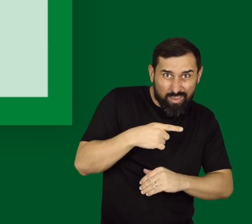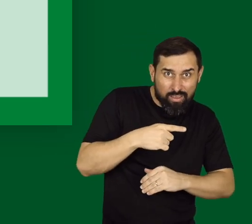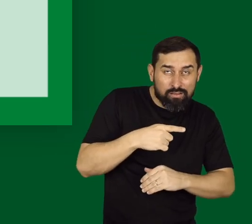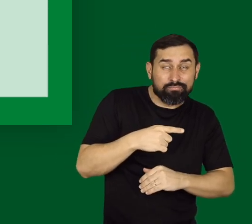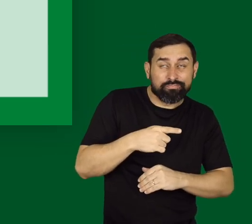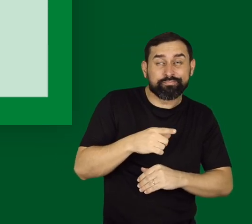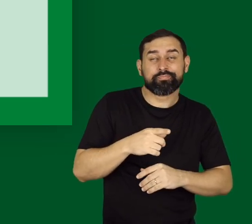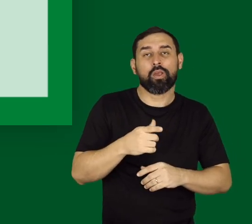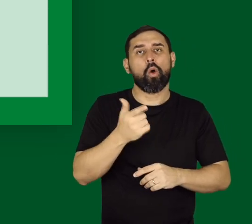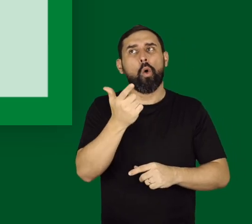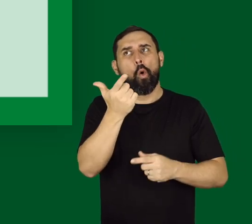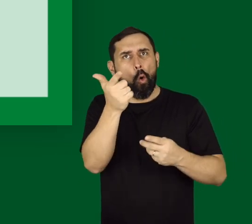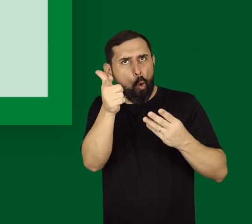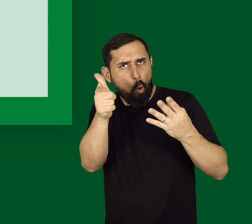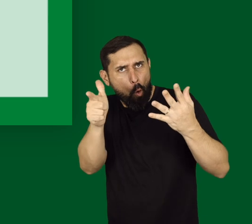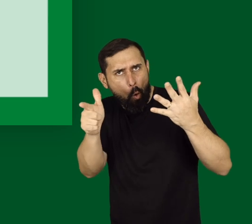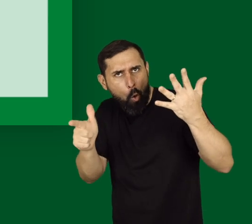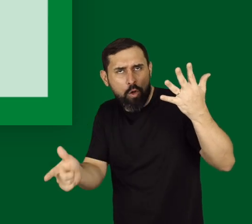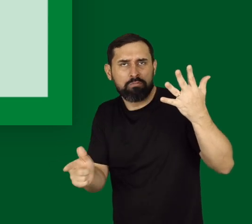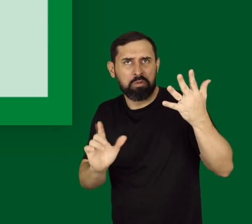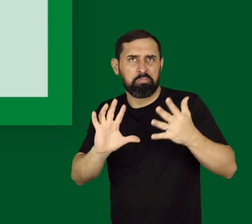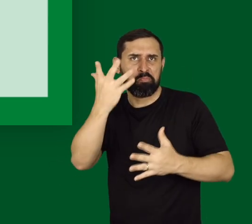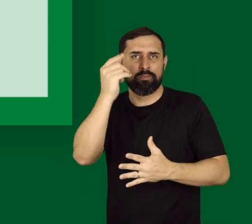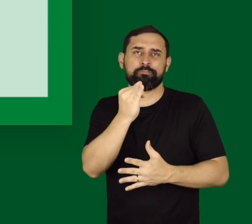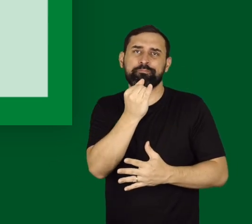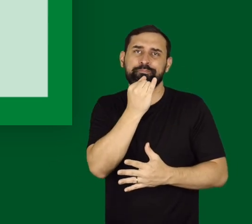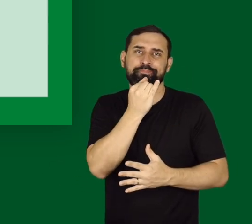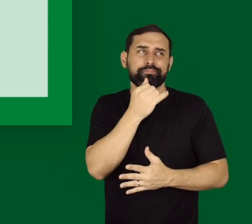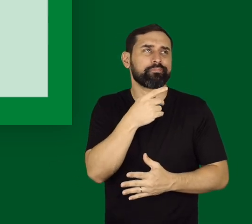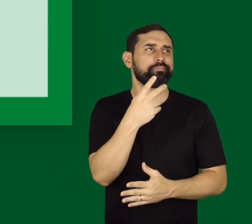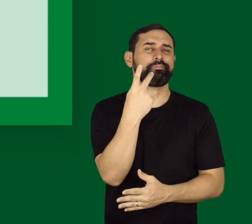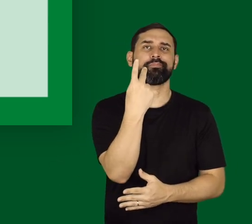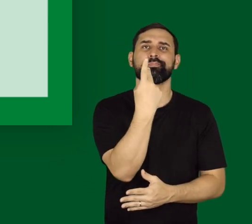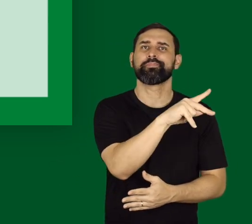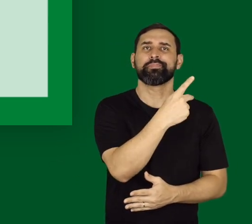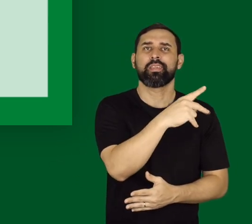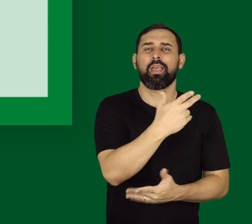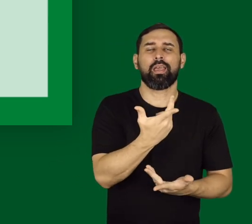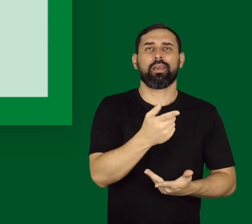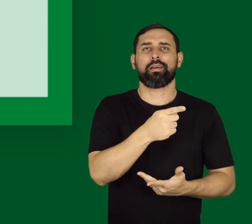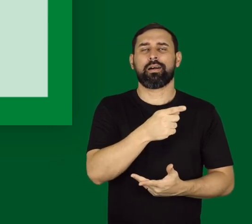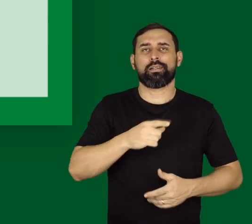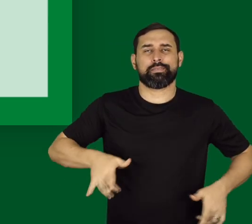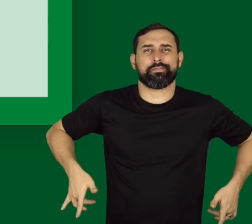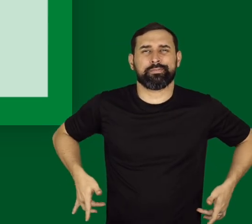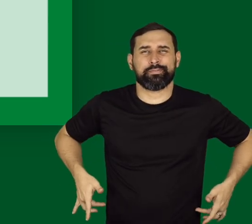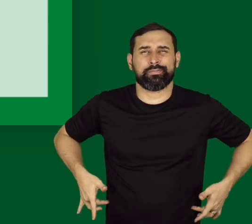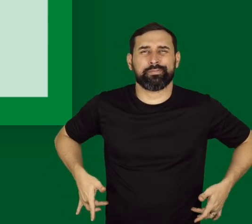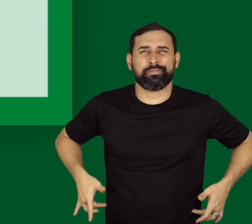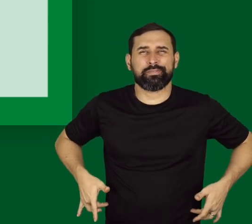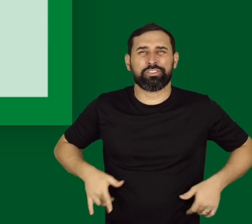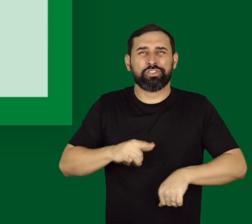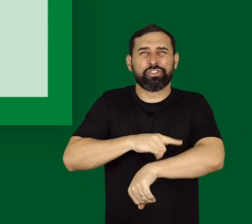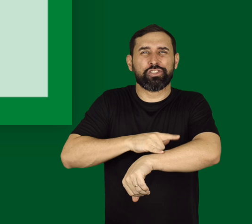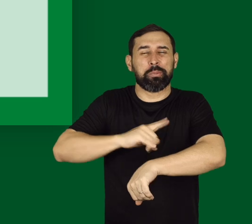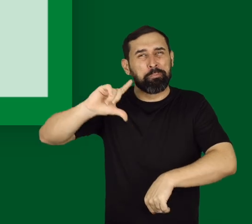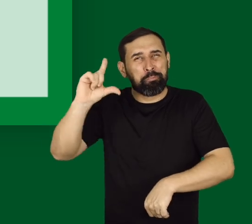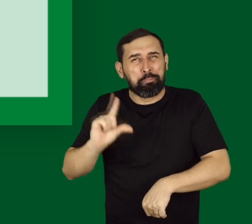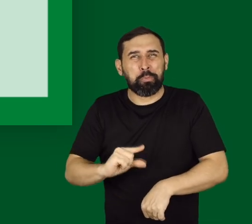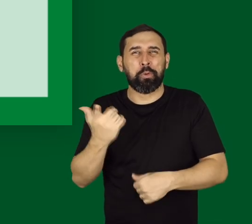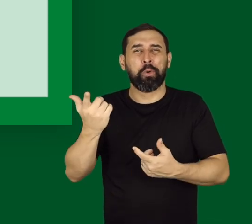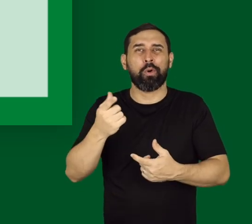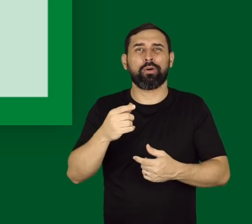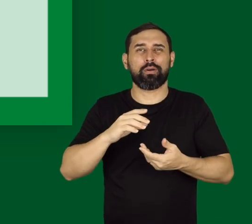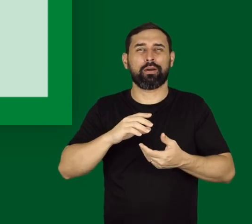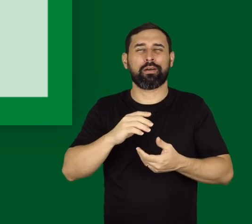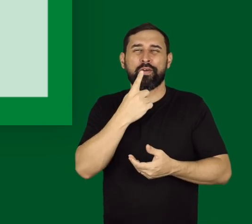lembrar quando você vê o tempo de enchimento capilar está acima de 2 segundos, e aí sim você pode ter outros eventos,